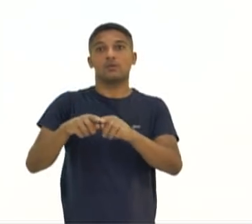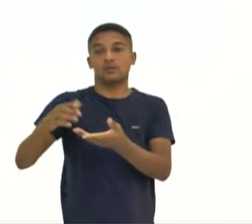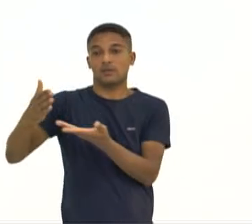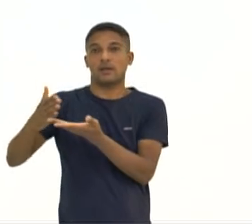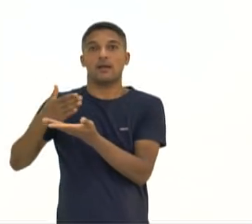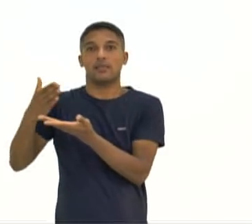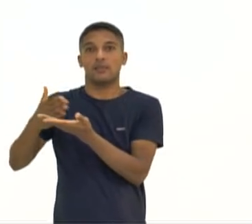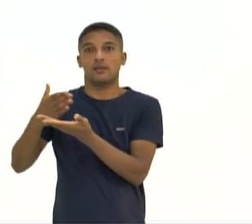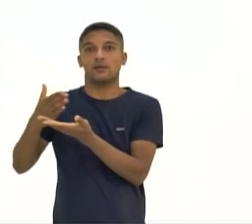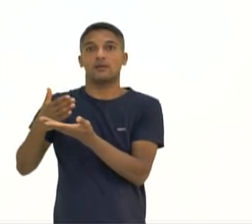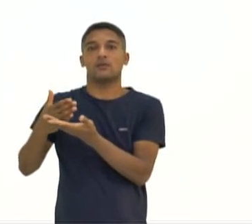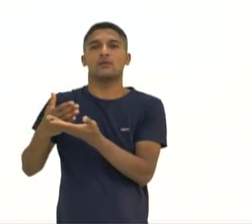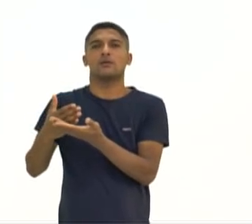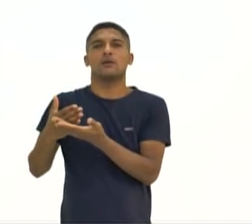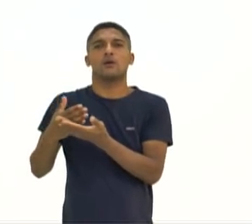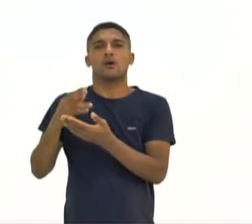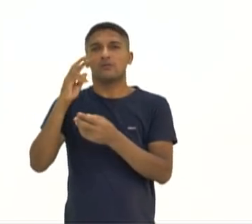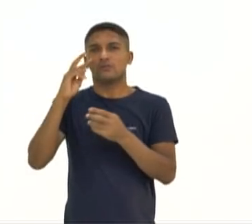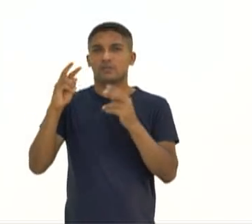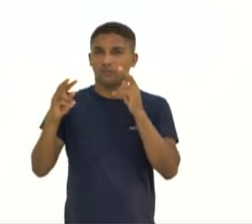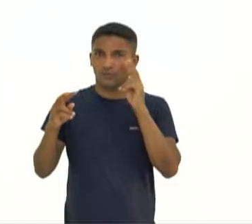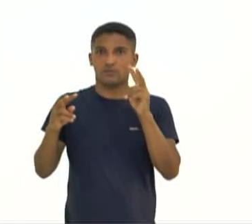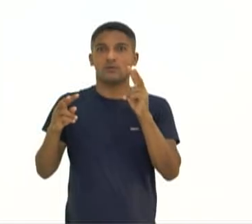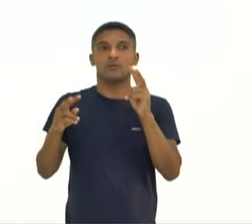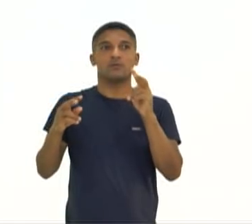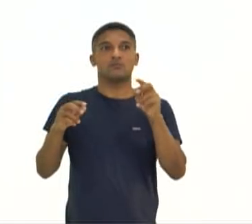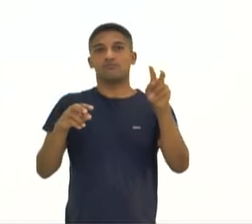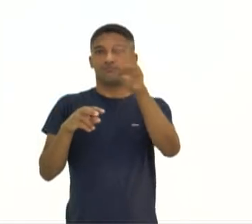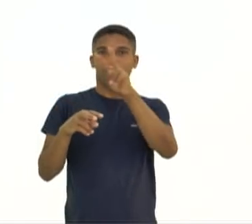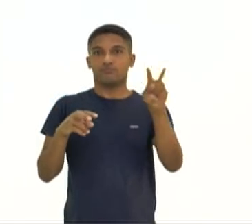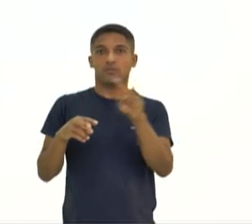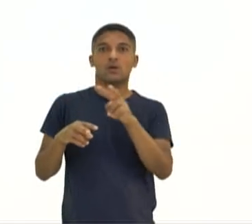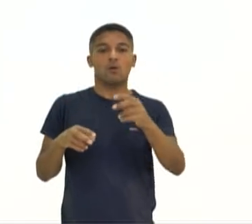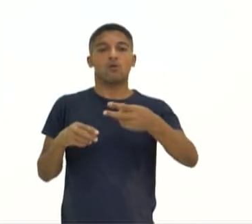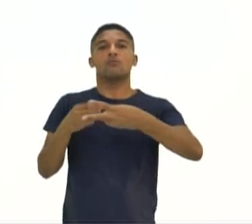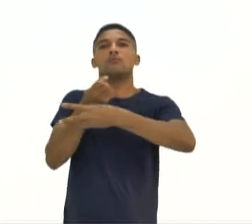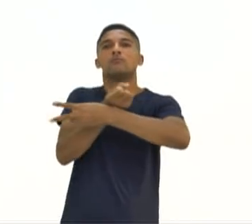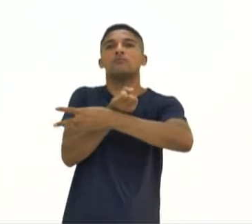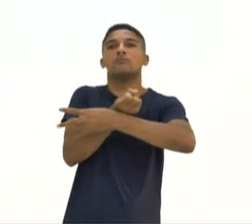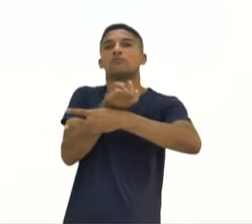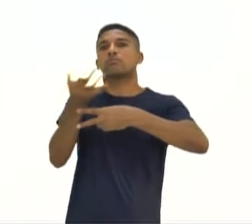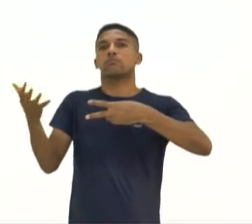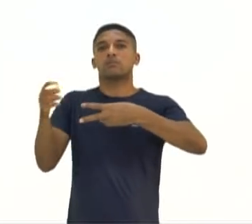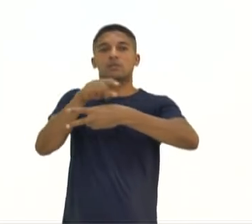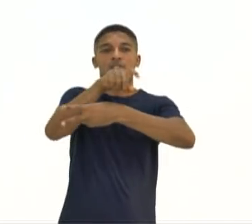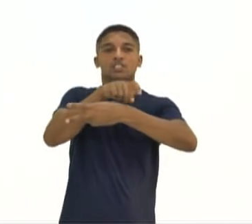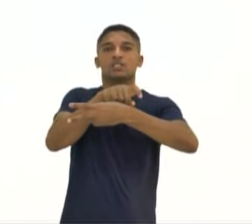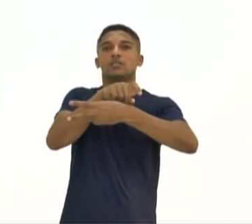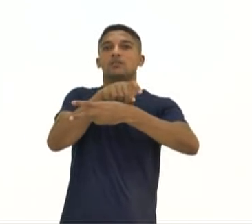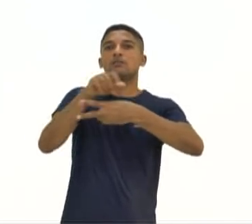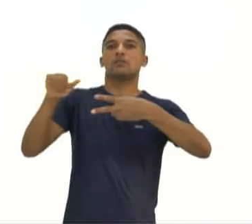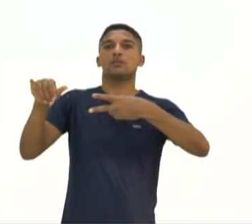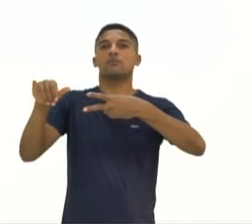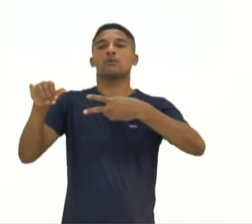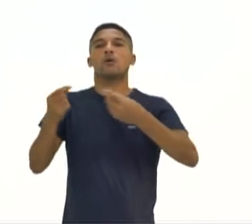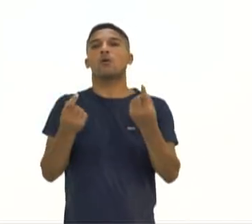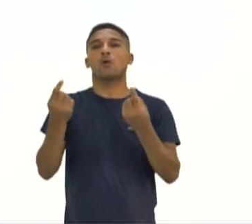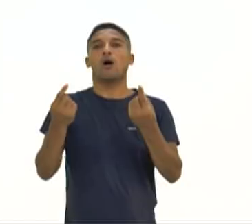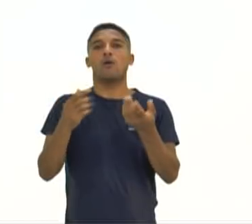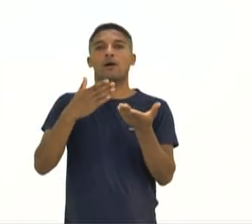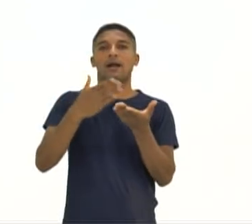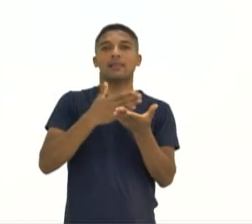representa essa conversa aqui entre eles dessa compra. Então, pedimos para